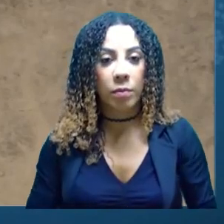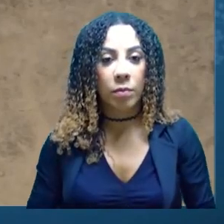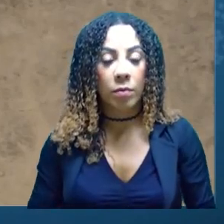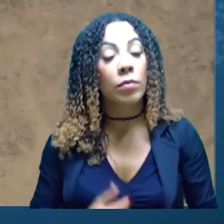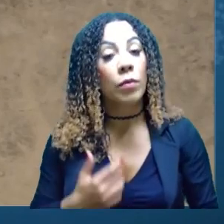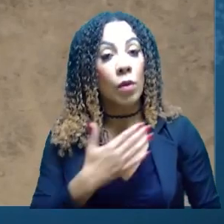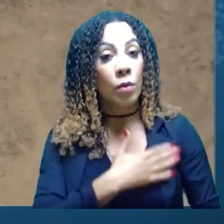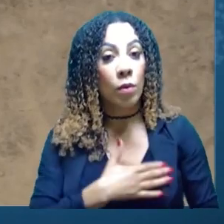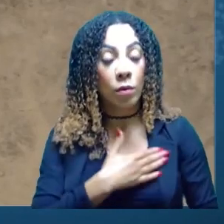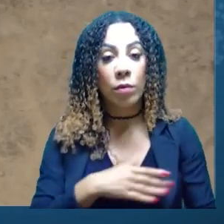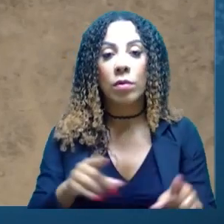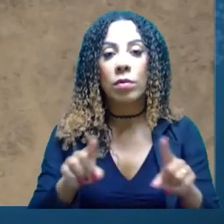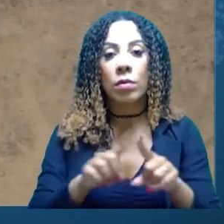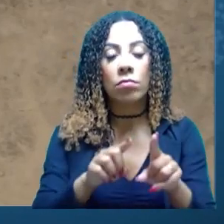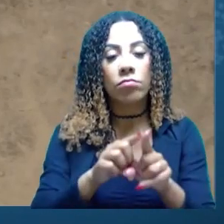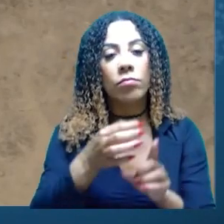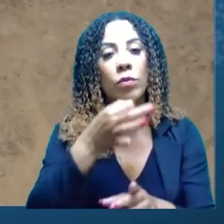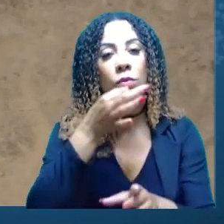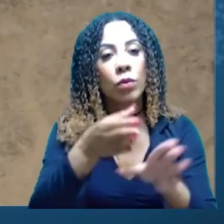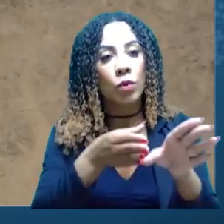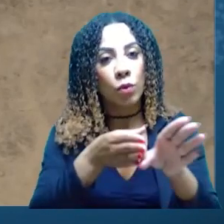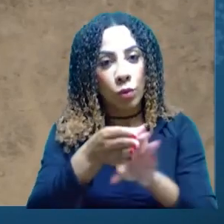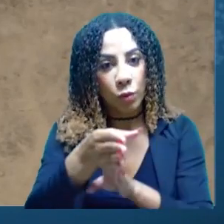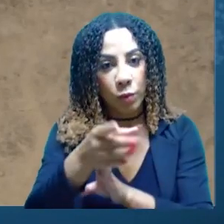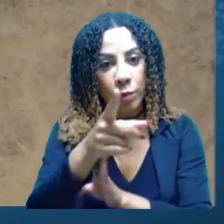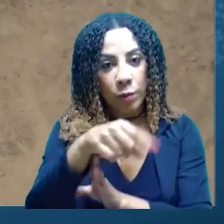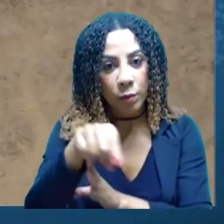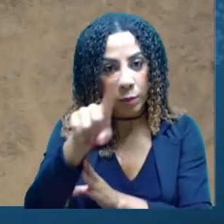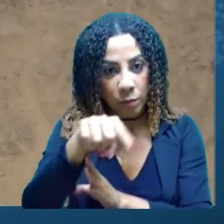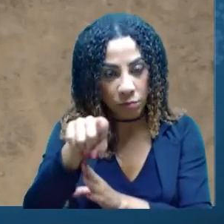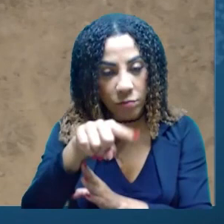gostaríamos de recomendar a vocês